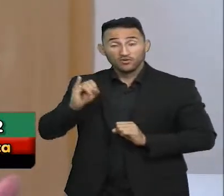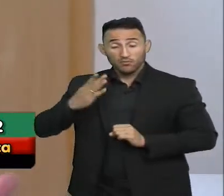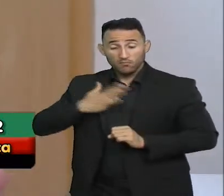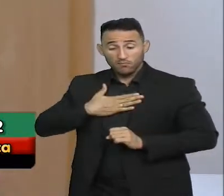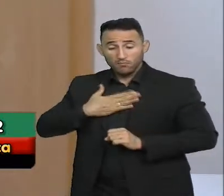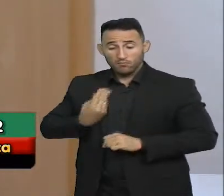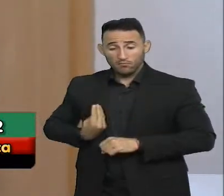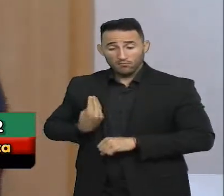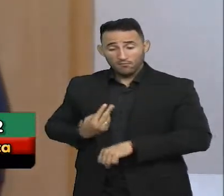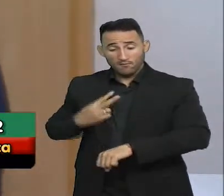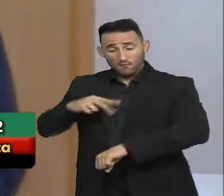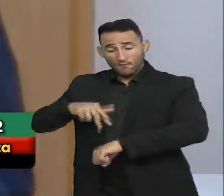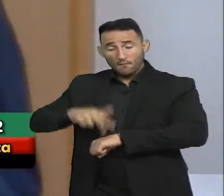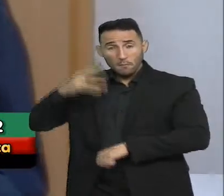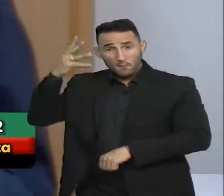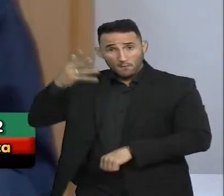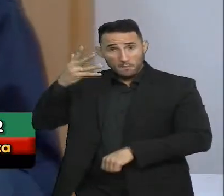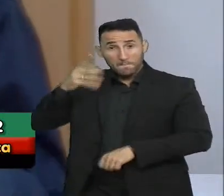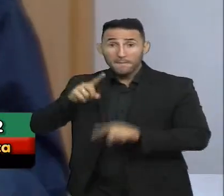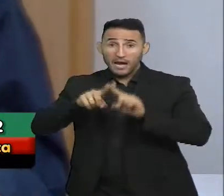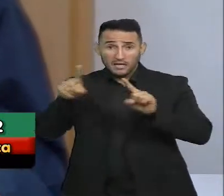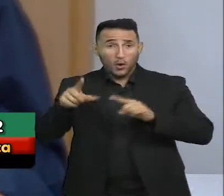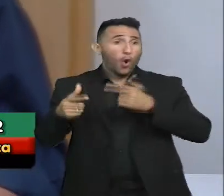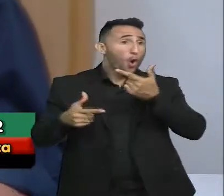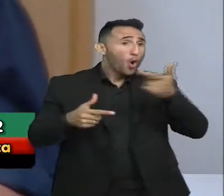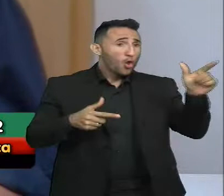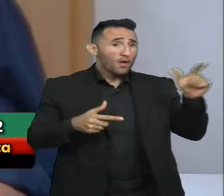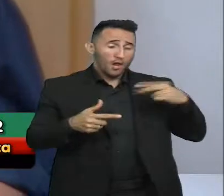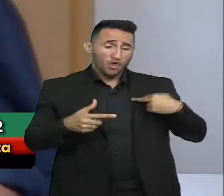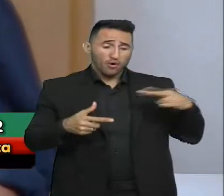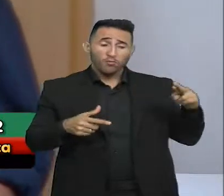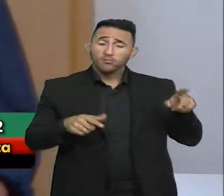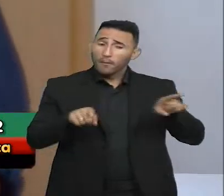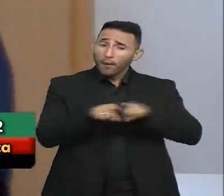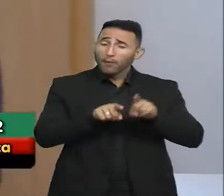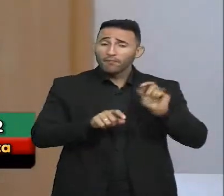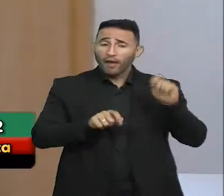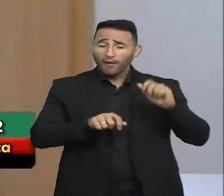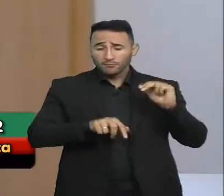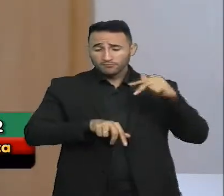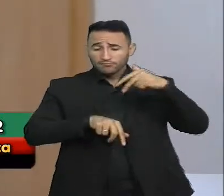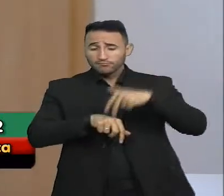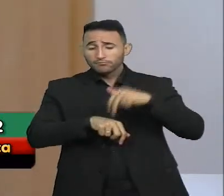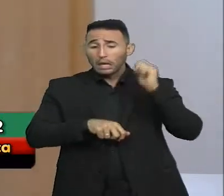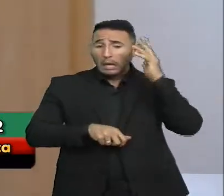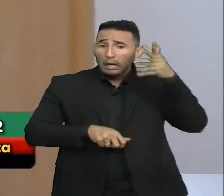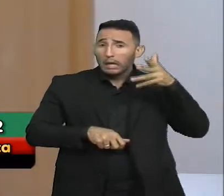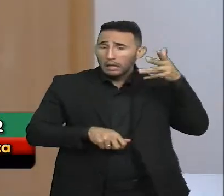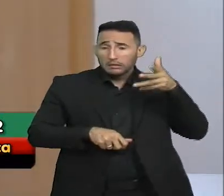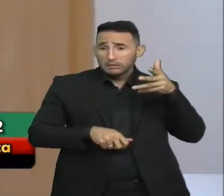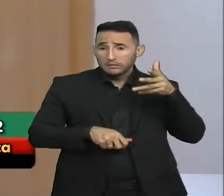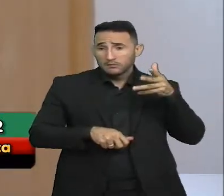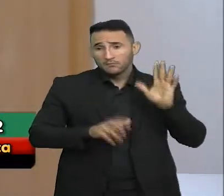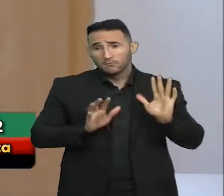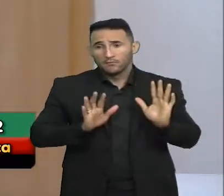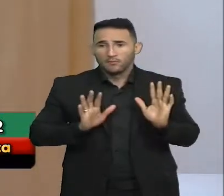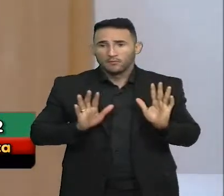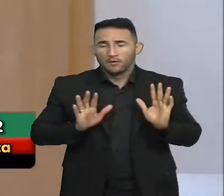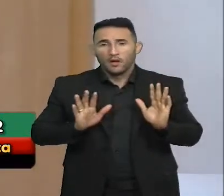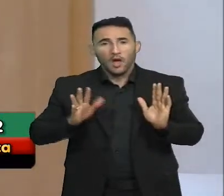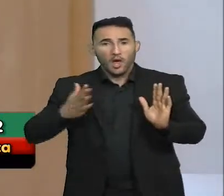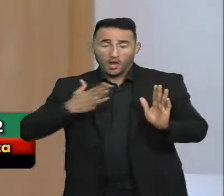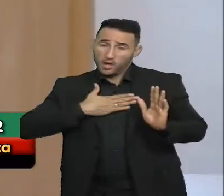como estou tendo agora, mas que todos tenham voz, não só eu. E eu entendo que, como pastor de uma